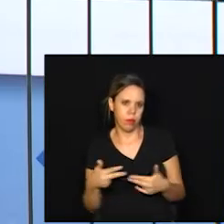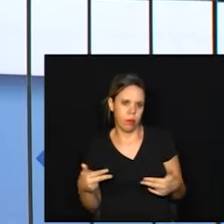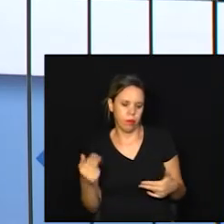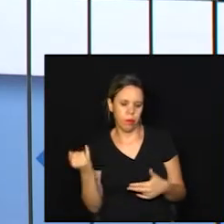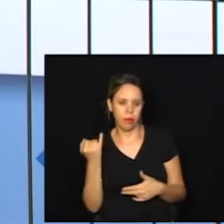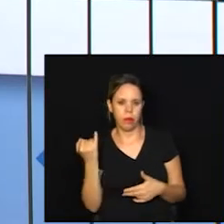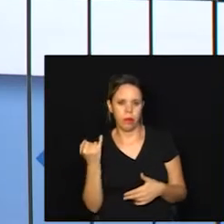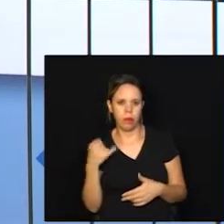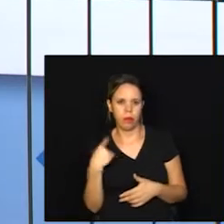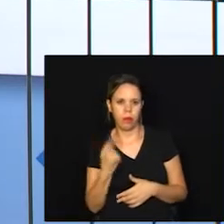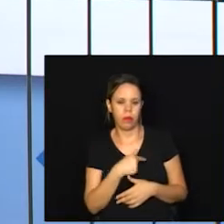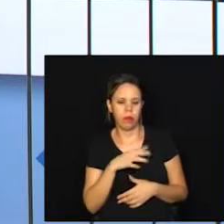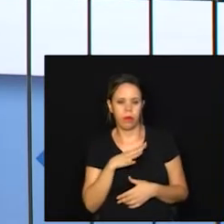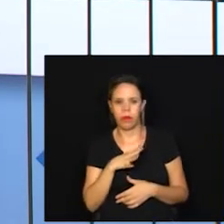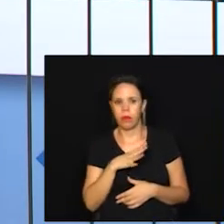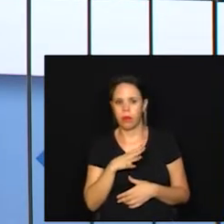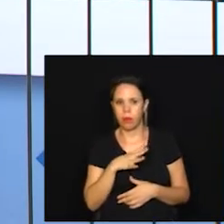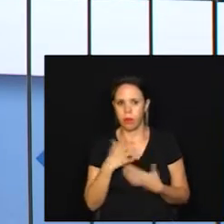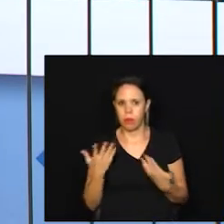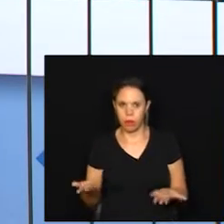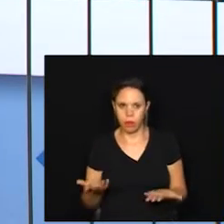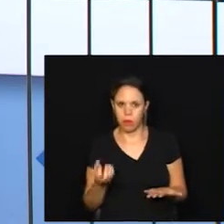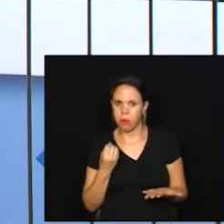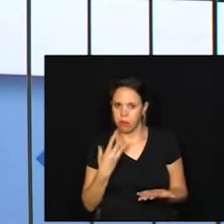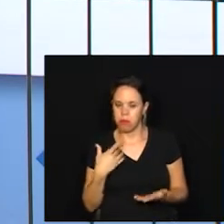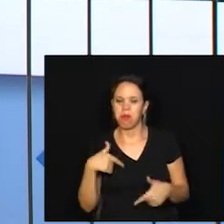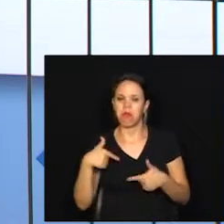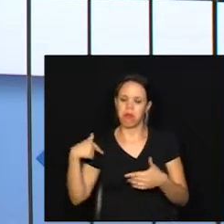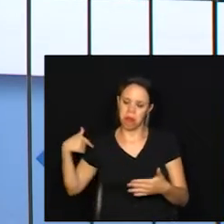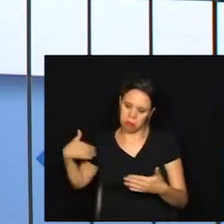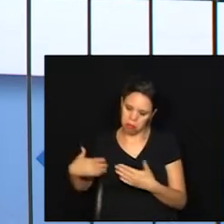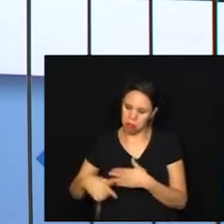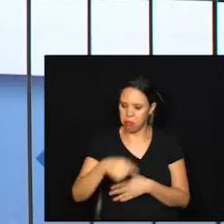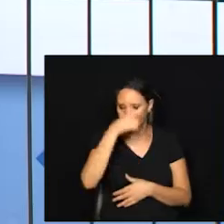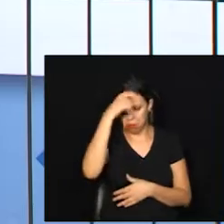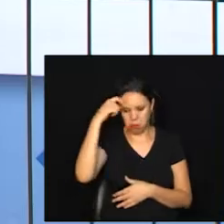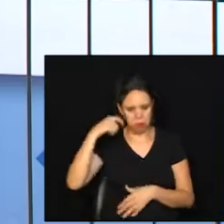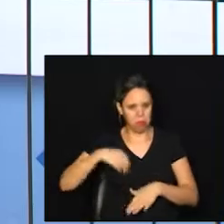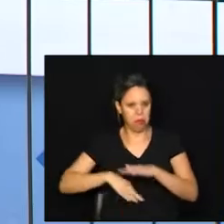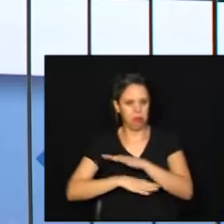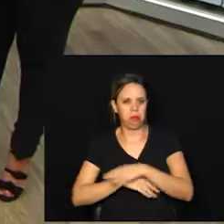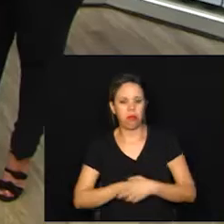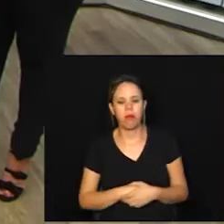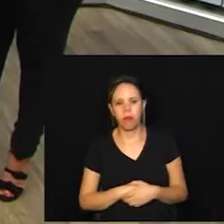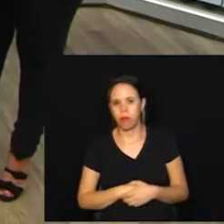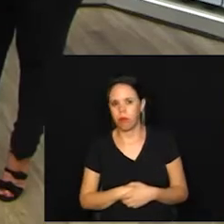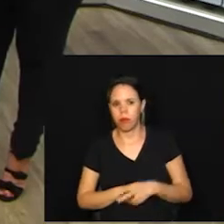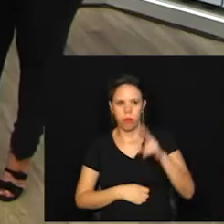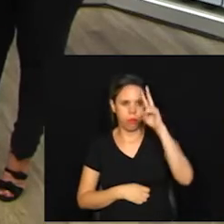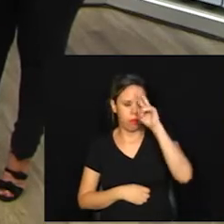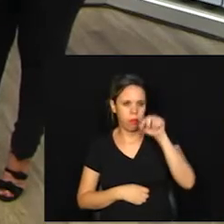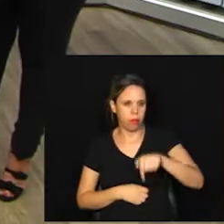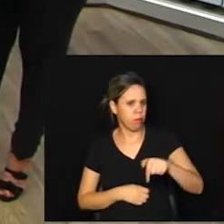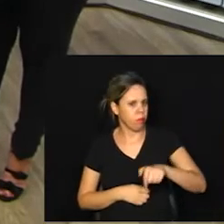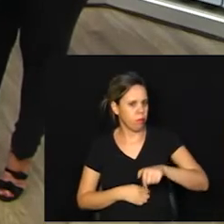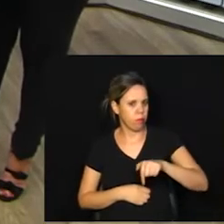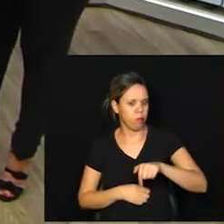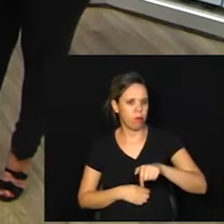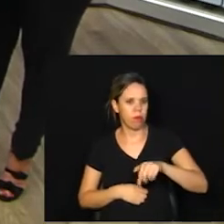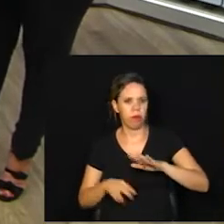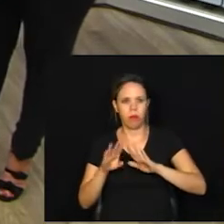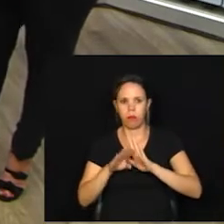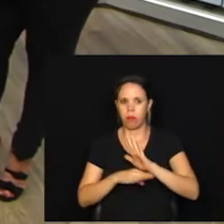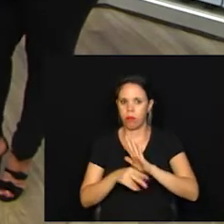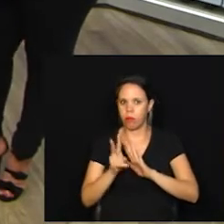tão importante para a nossa cidade, ou seja, muito trabalho aqui na Câmara Municipal de Campinas. E lembrando que aqui no Câmara Total